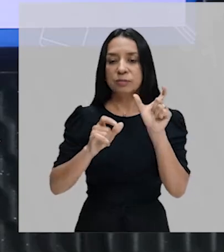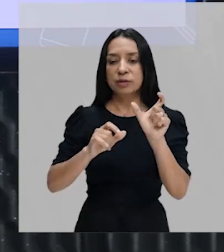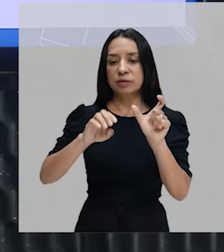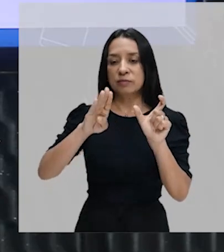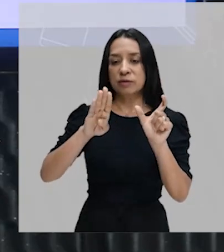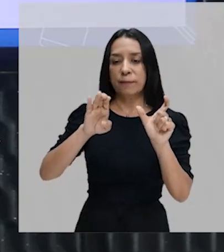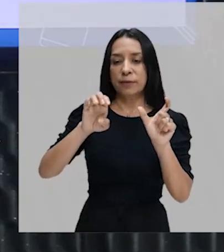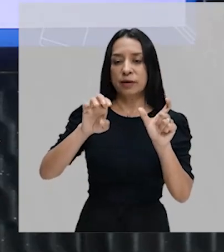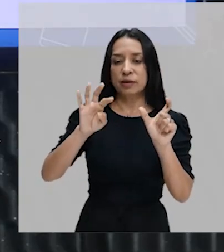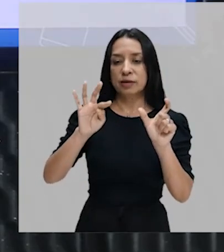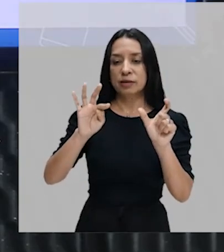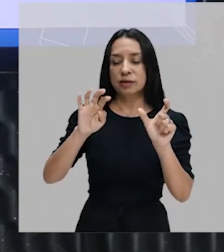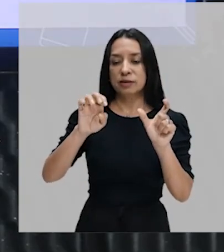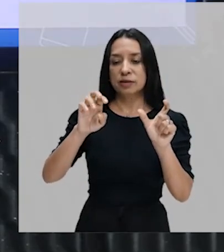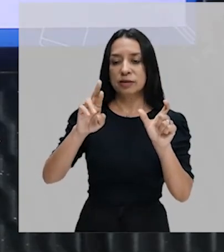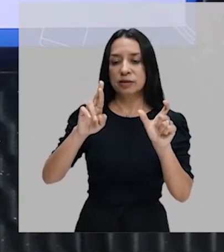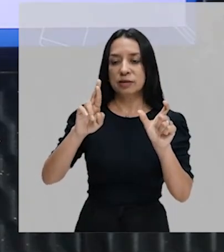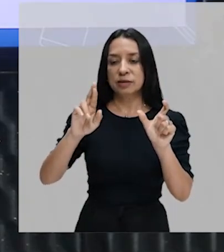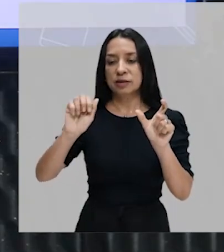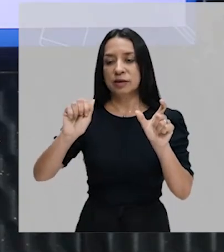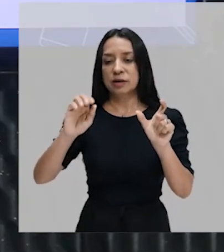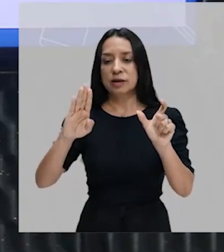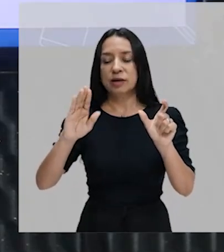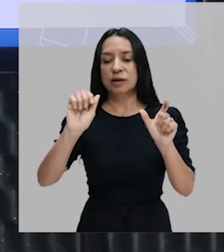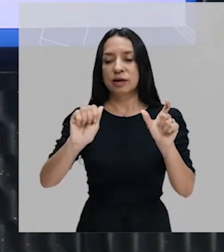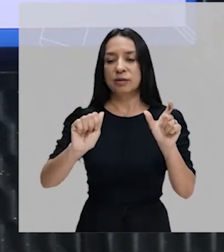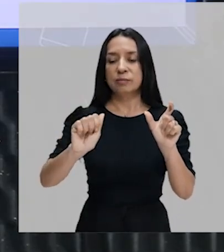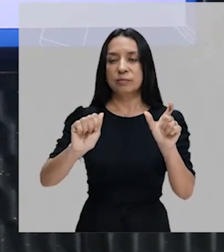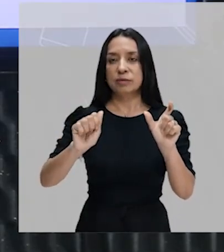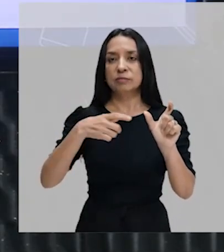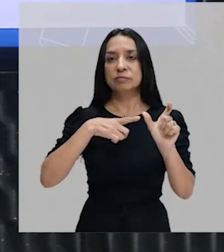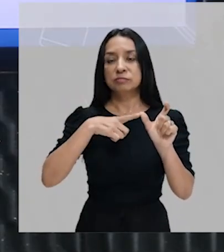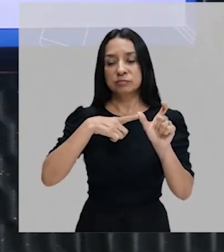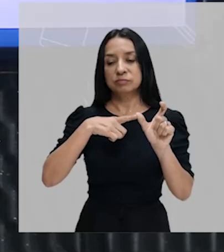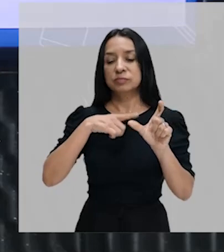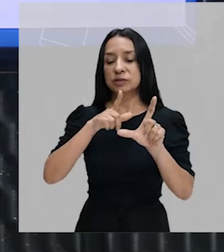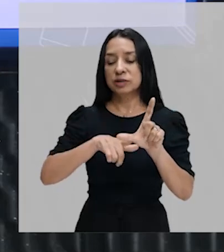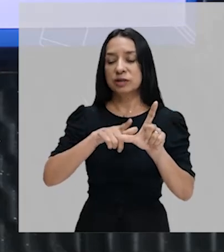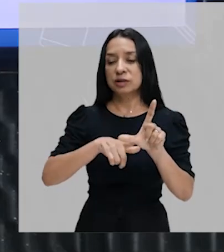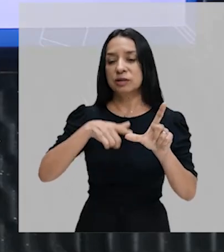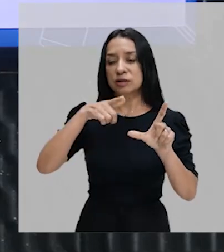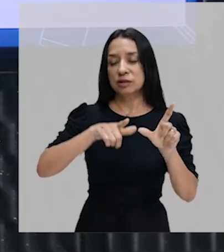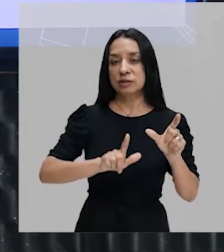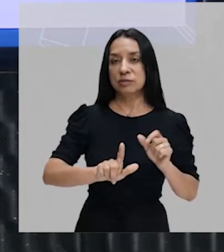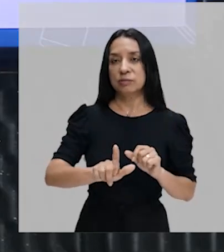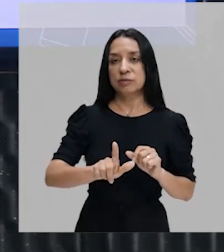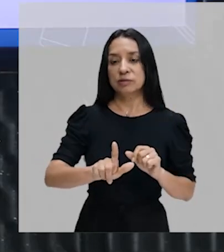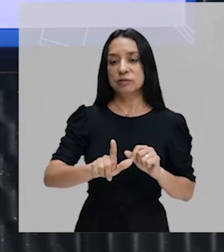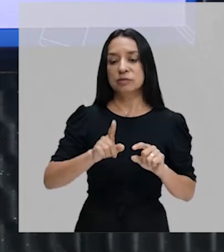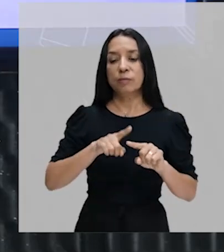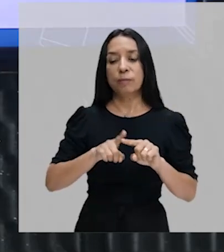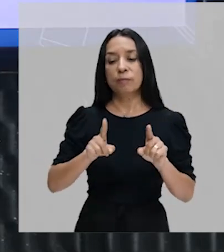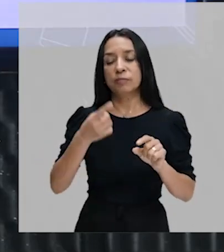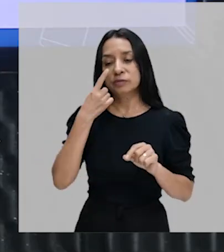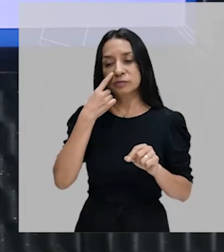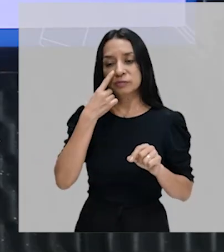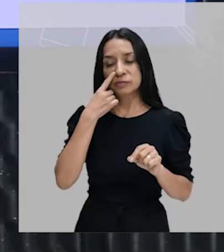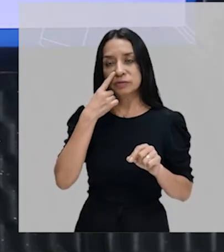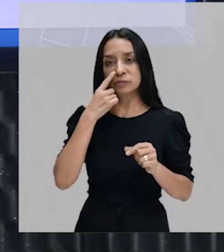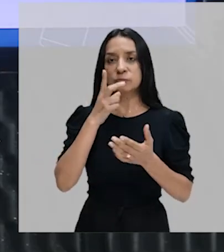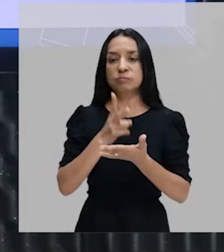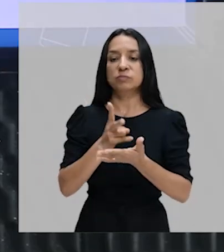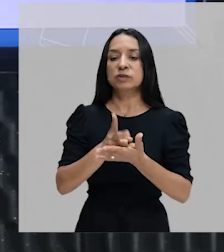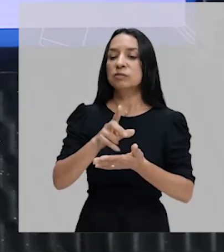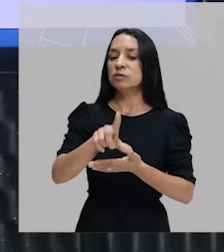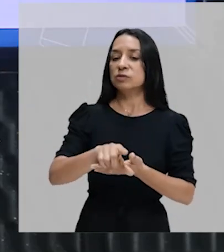Gente, olha a palavra, beterraba. Tem letra aí que se repete, né? Mas veja, nós sempre optaremos